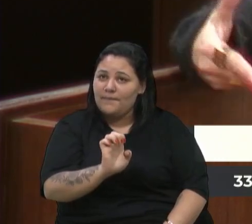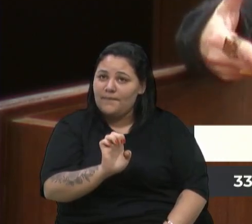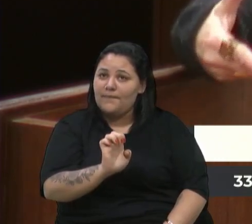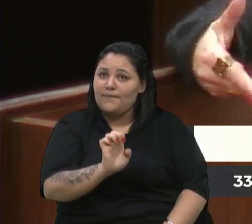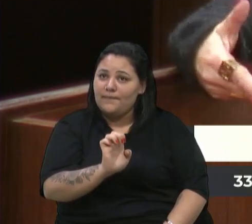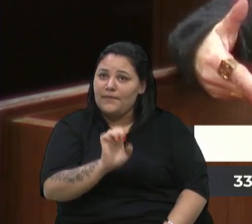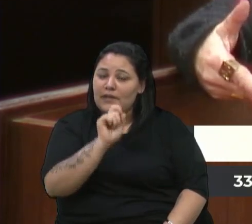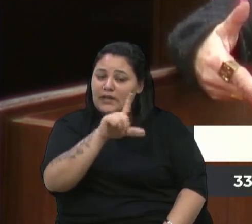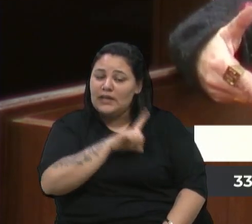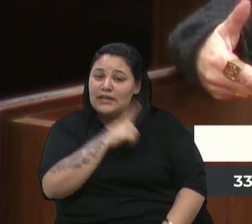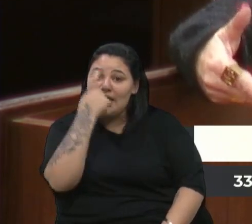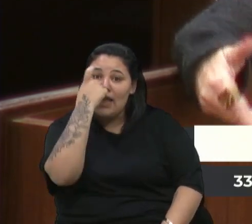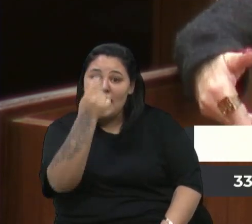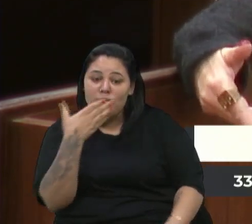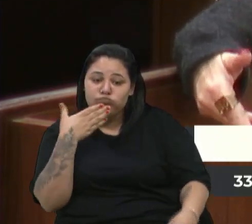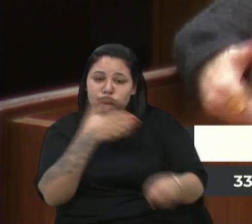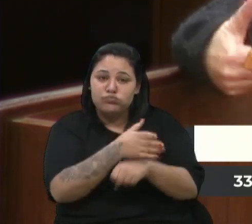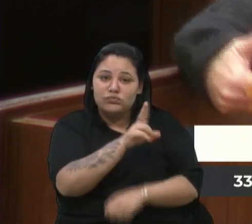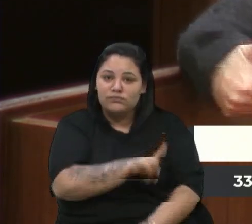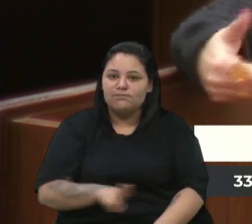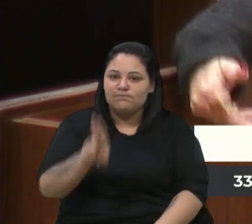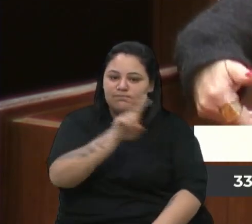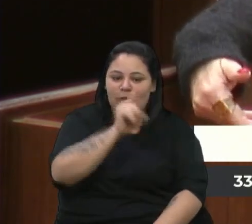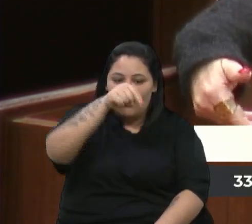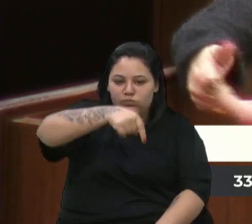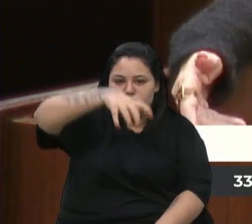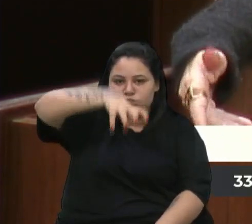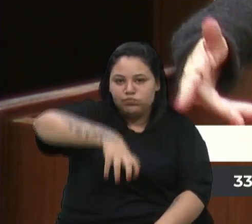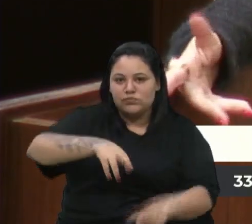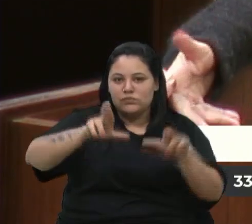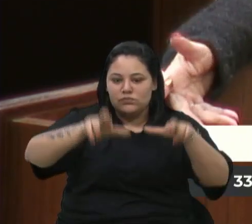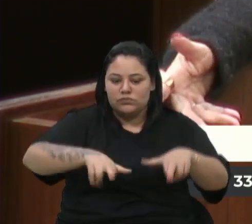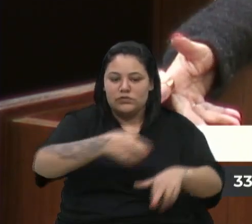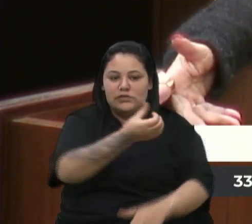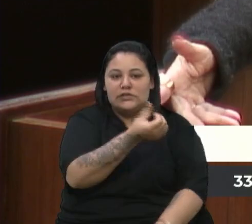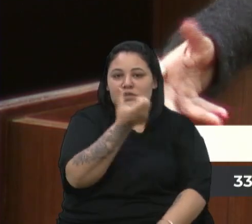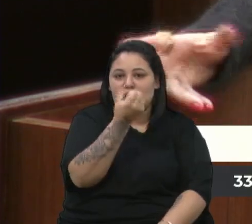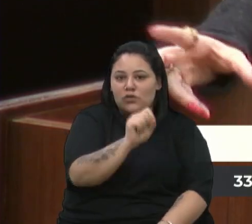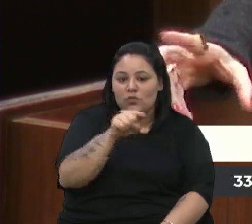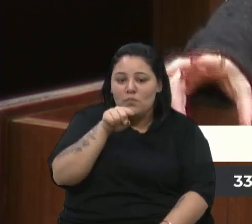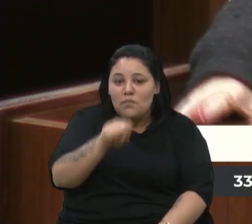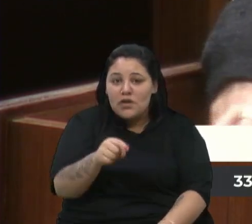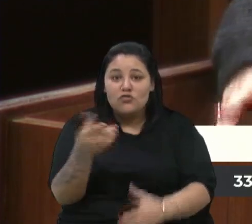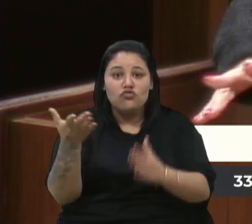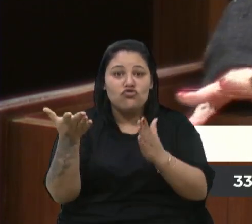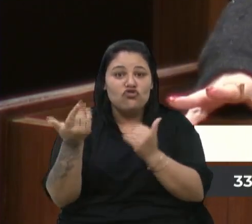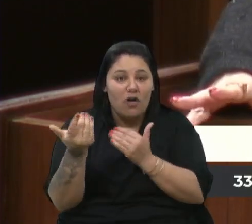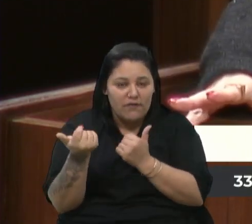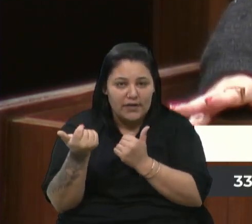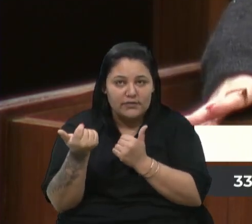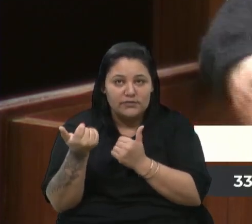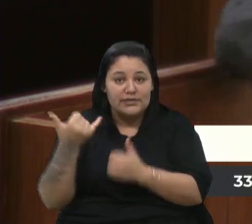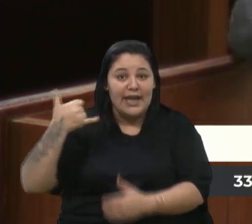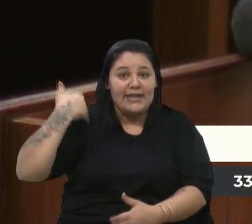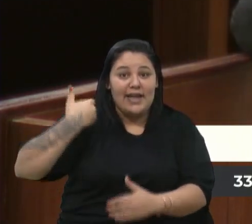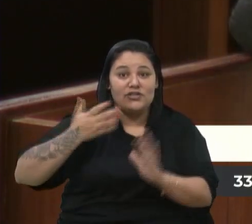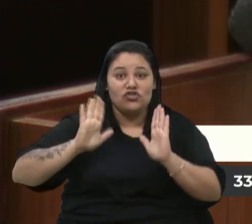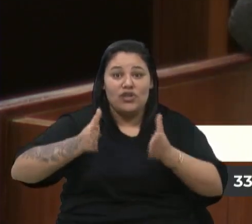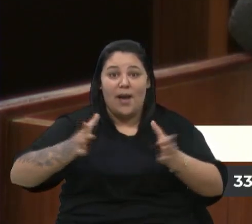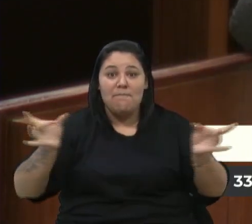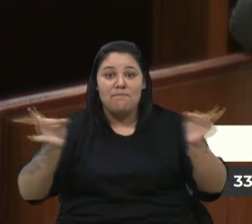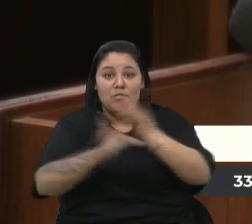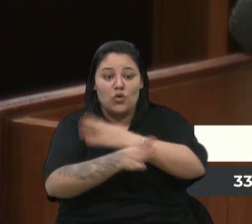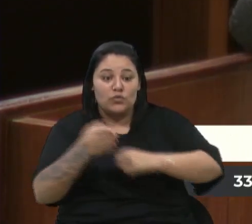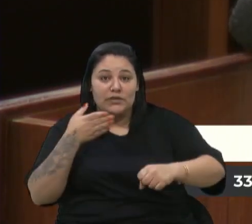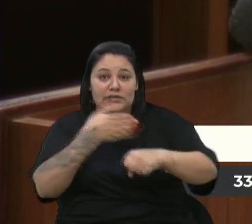ingressar numa universidade nessa região. 68 mil jovens em idade de ingresso. E nós também temos